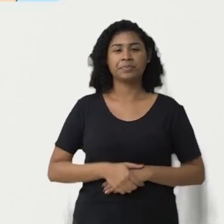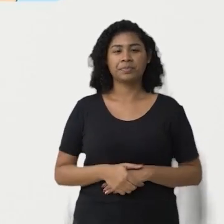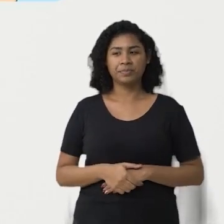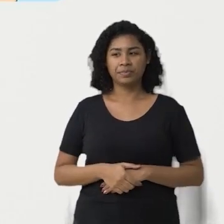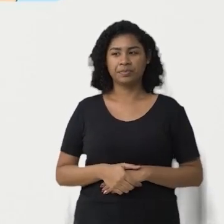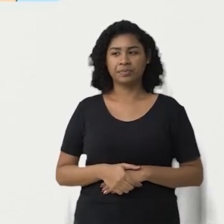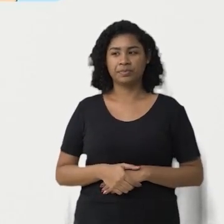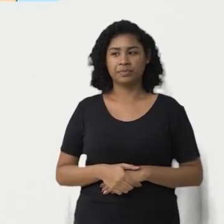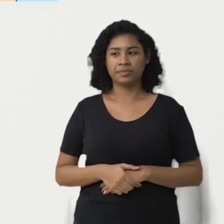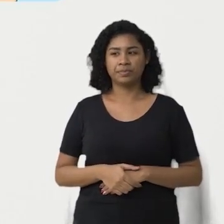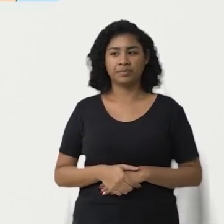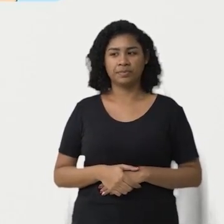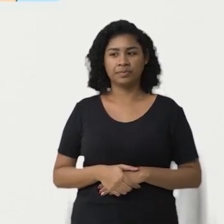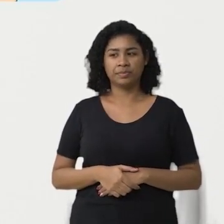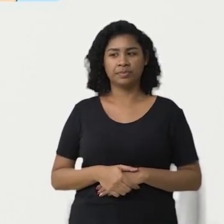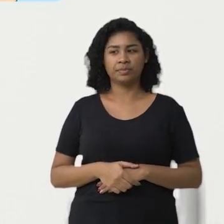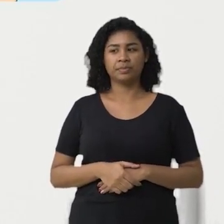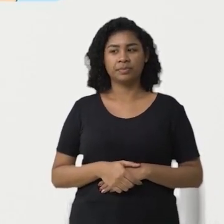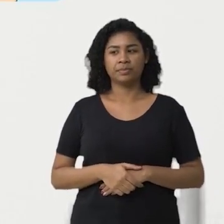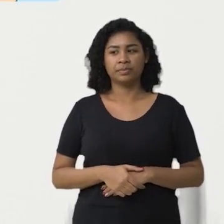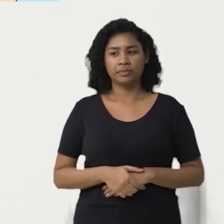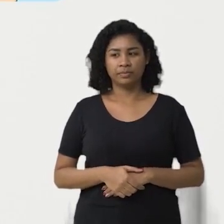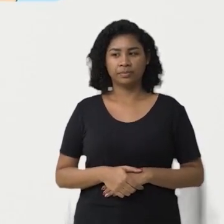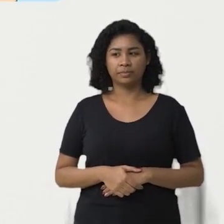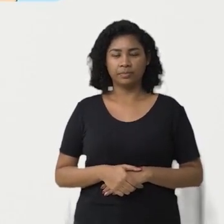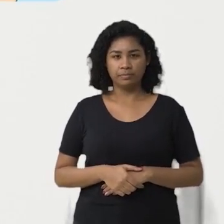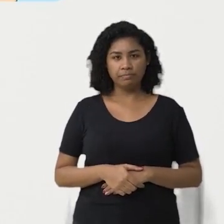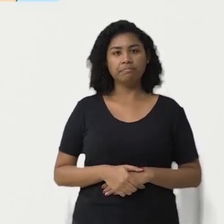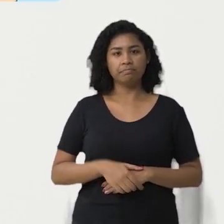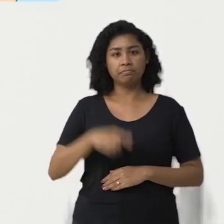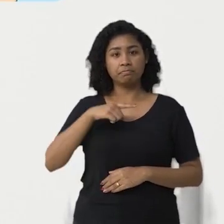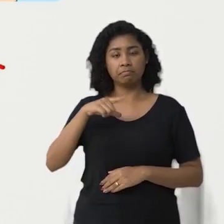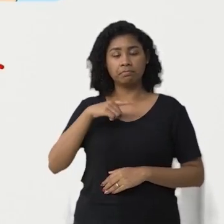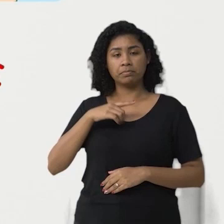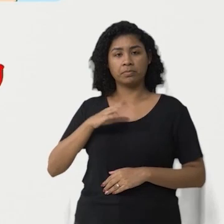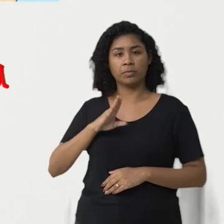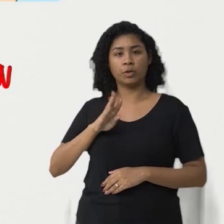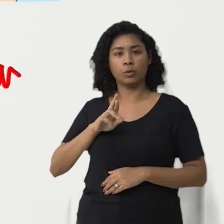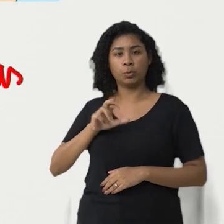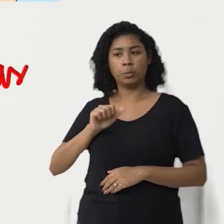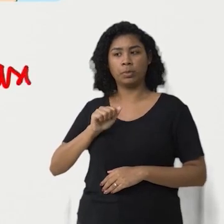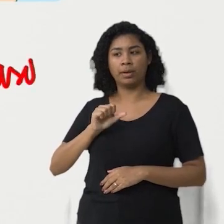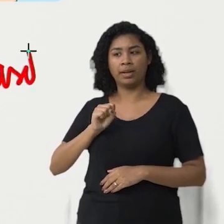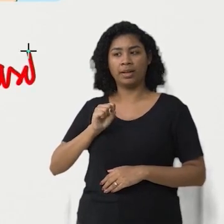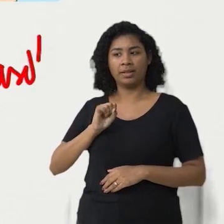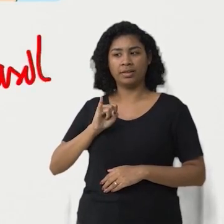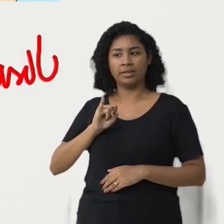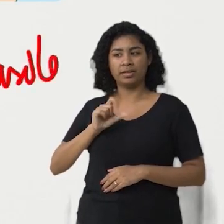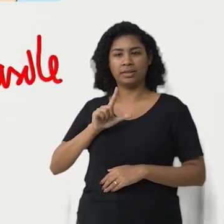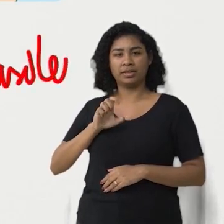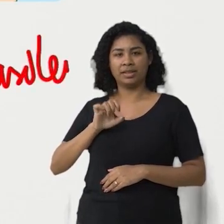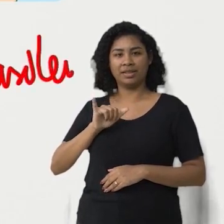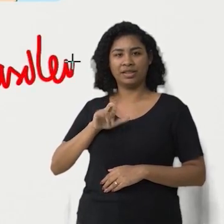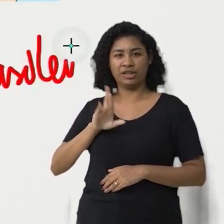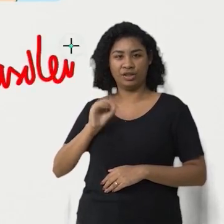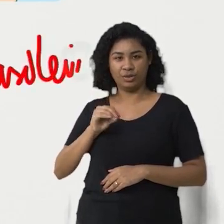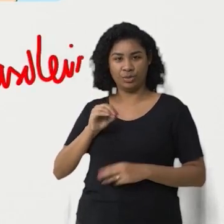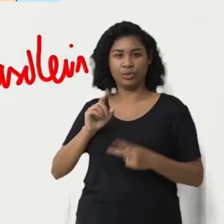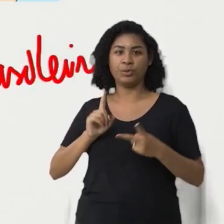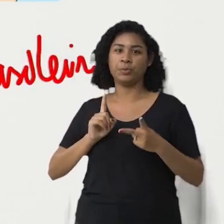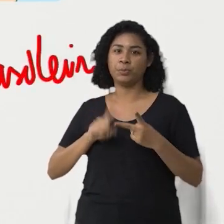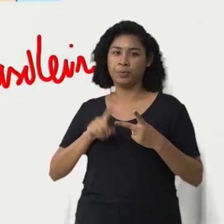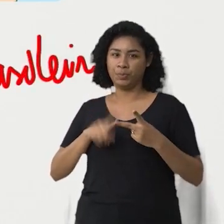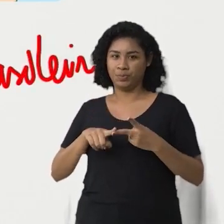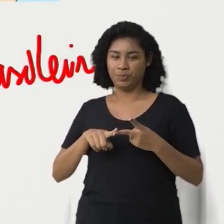Guianas. Também teremos o escudo brasileiro, né, que acaba formando esses divisores